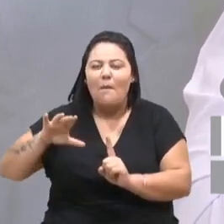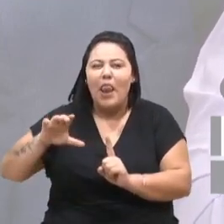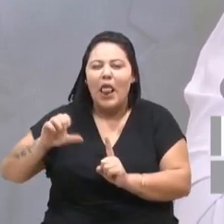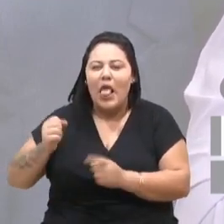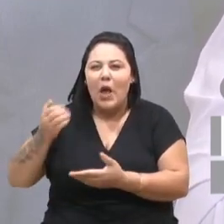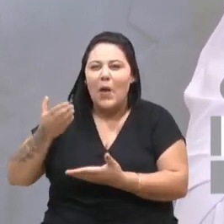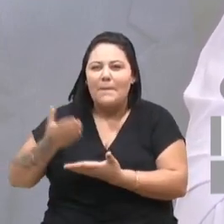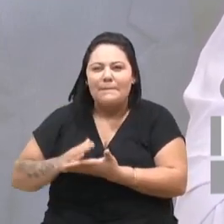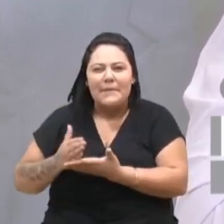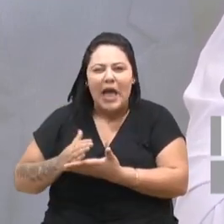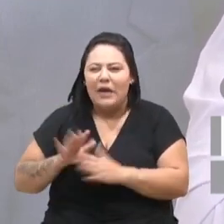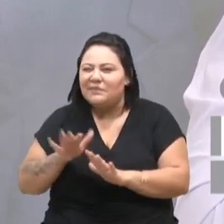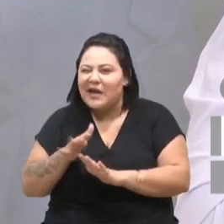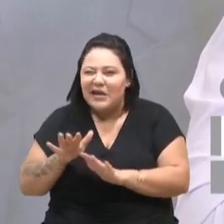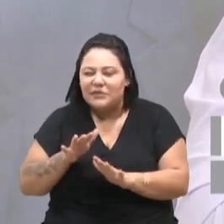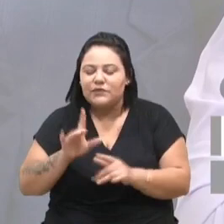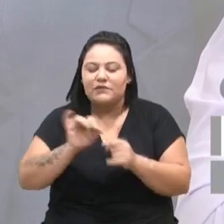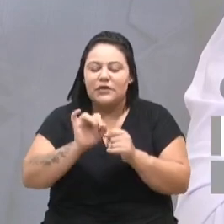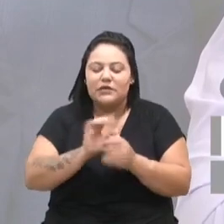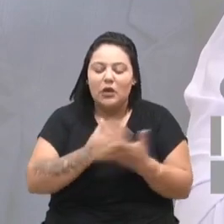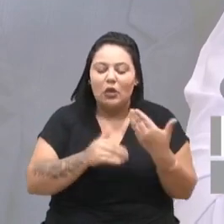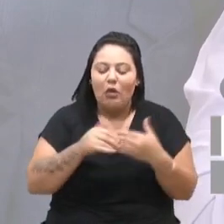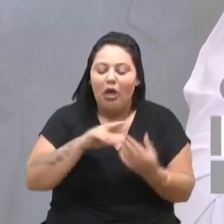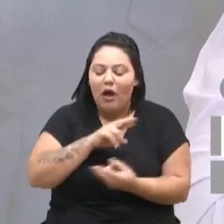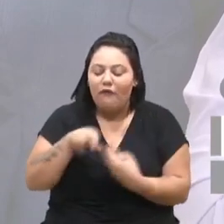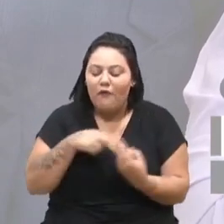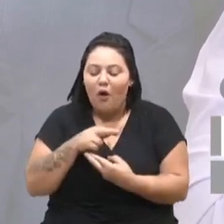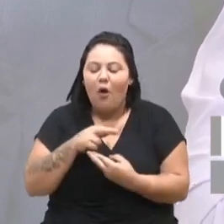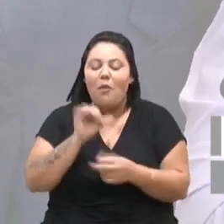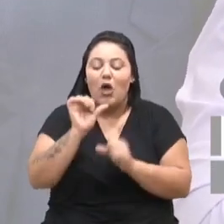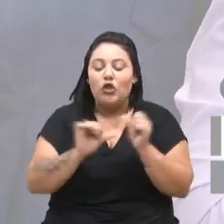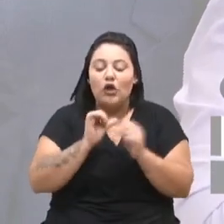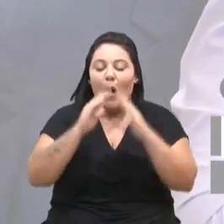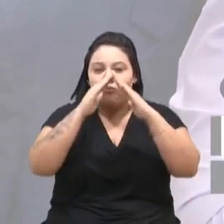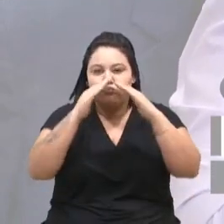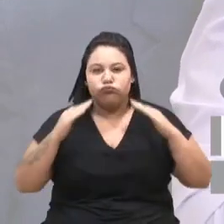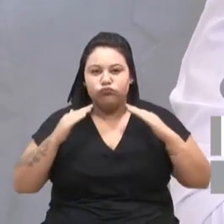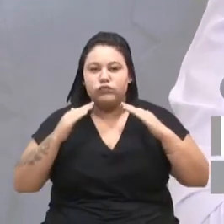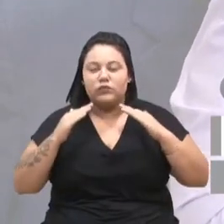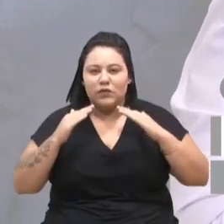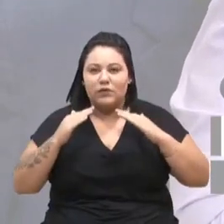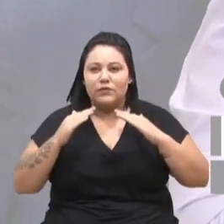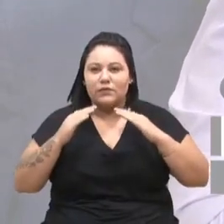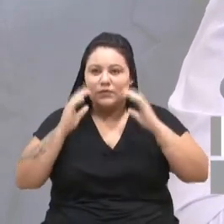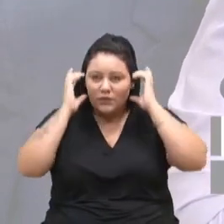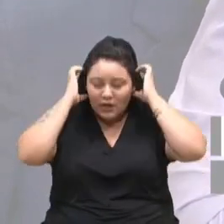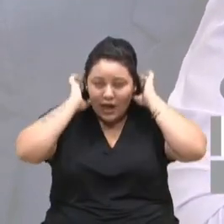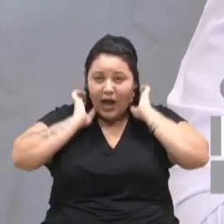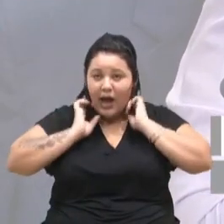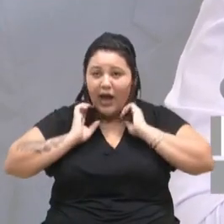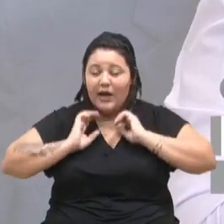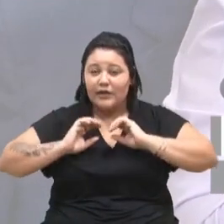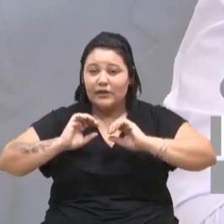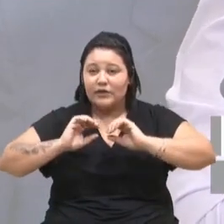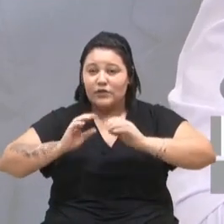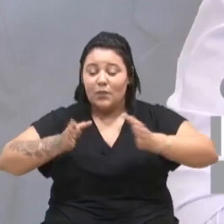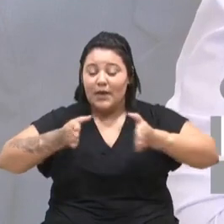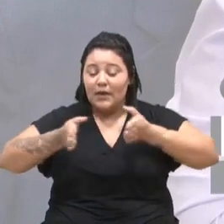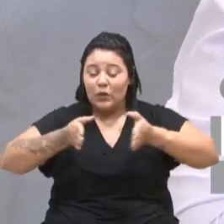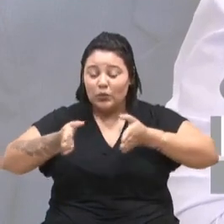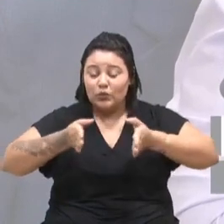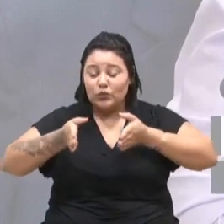lá, para fazer toda a reforma, a troca do telhado, e aí ela foi deslocada para uma outra sala. E eu